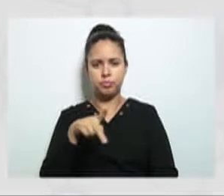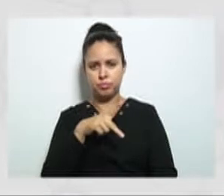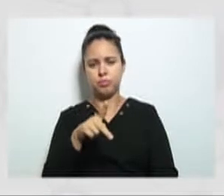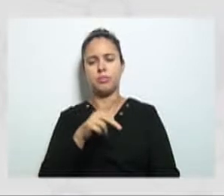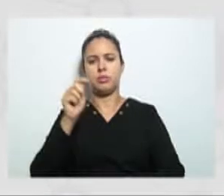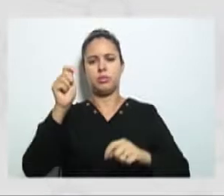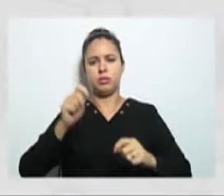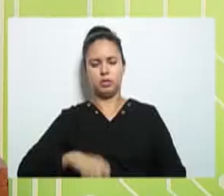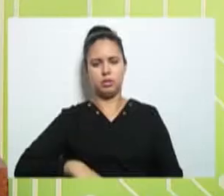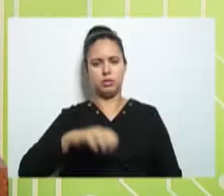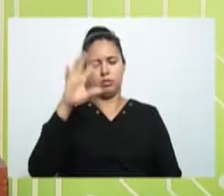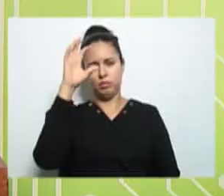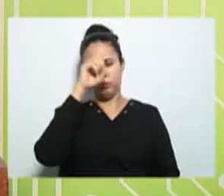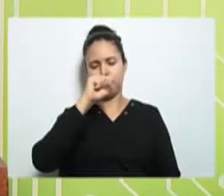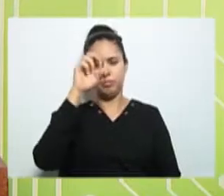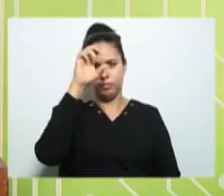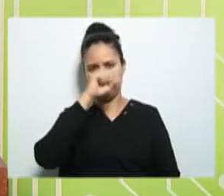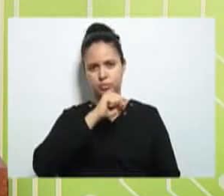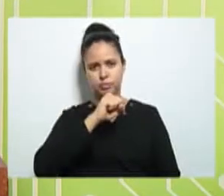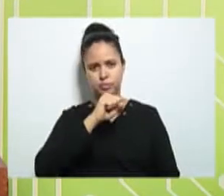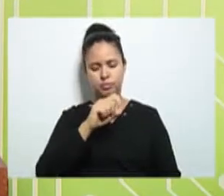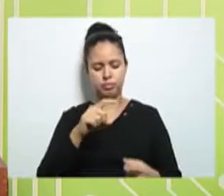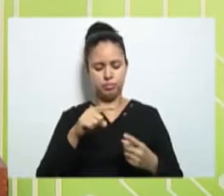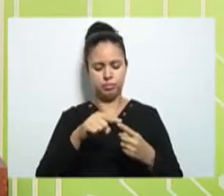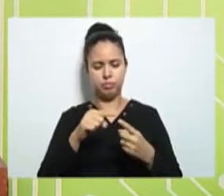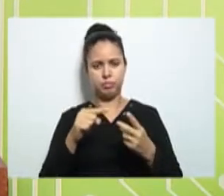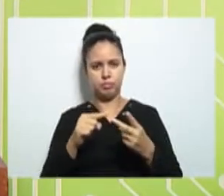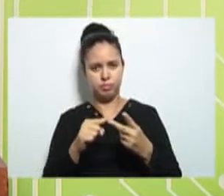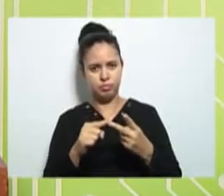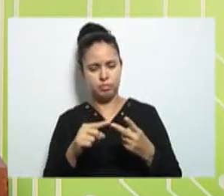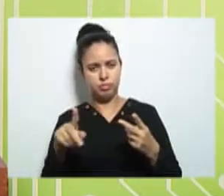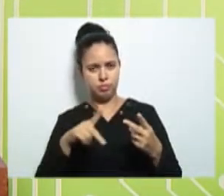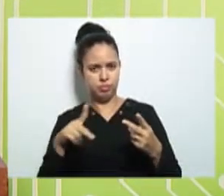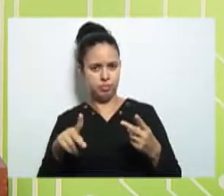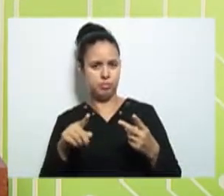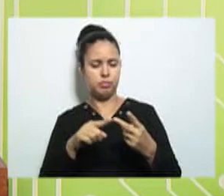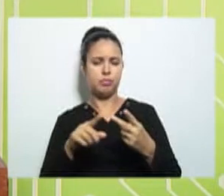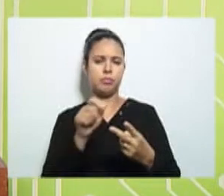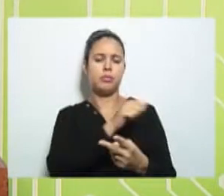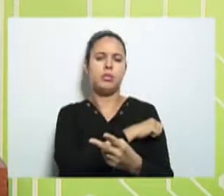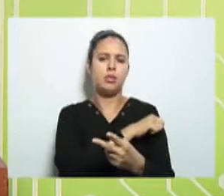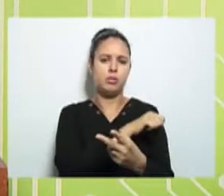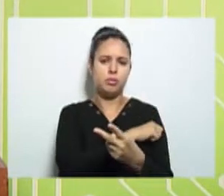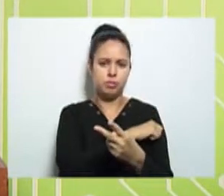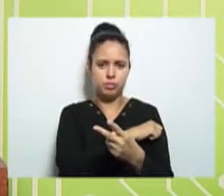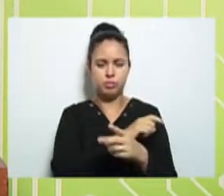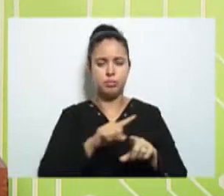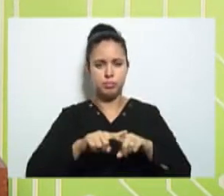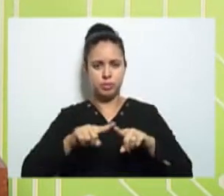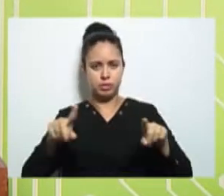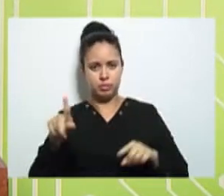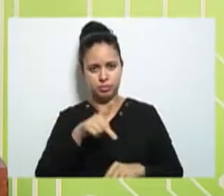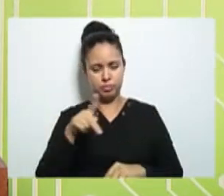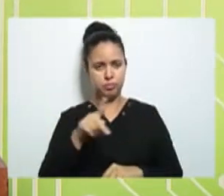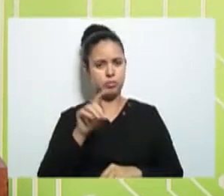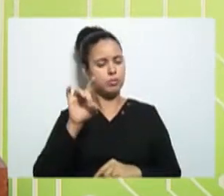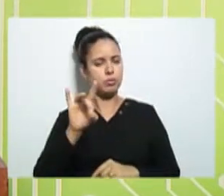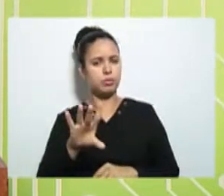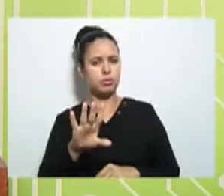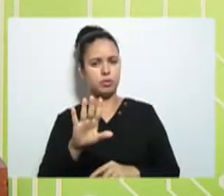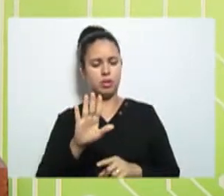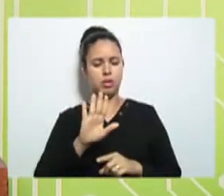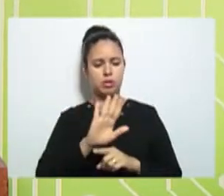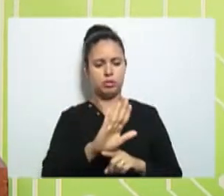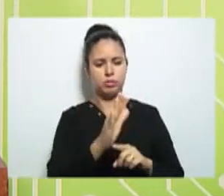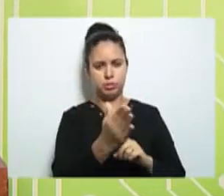claro, tem as duas peças importantes, do professor como um aluno. Só que o professor, ele entra como uma forma de mediador no ensino à distância, tá? Então